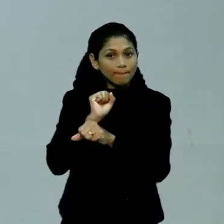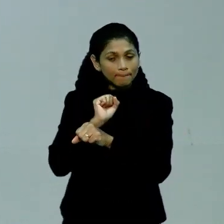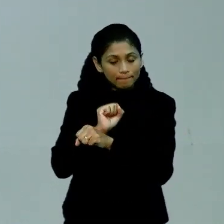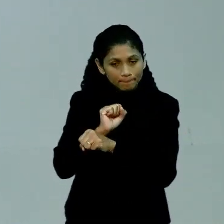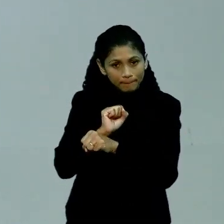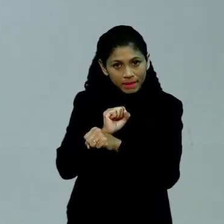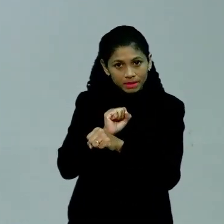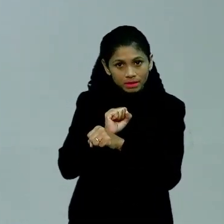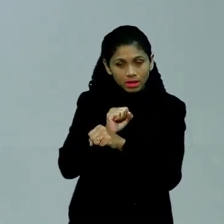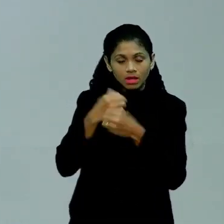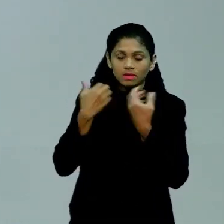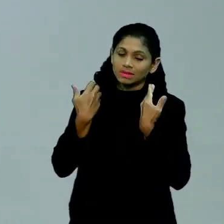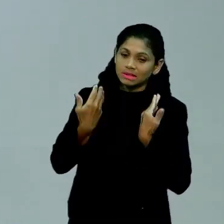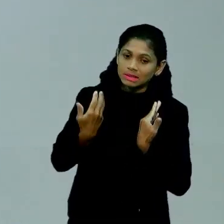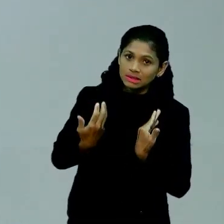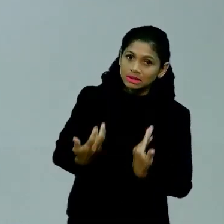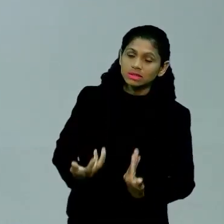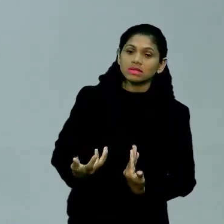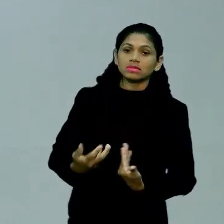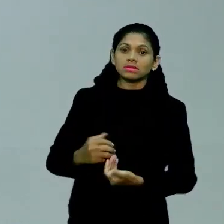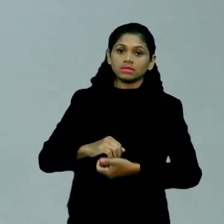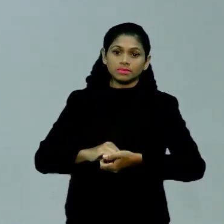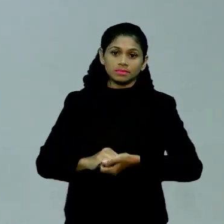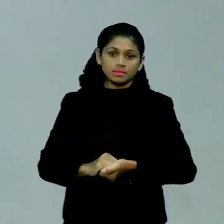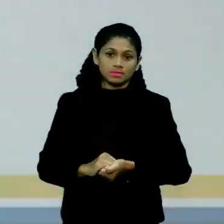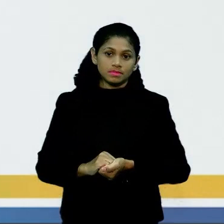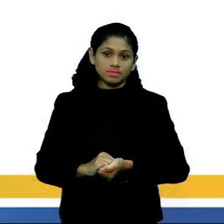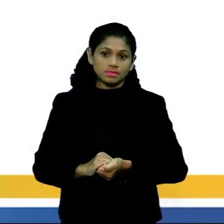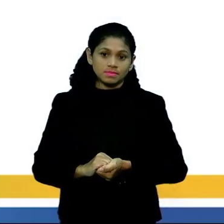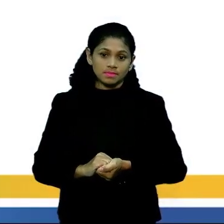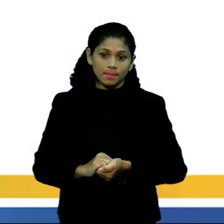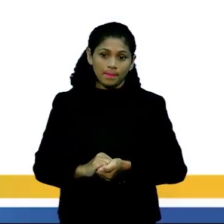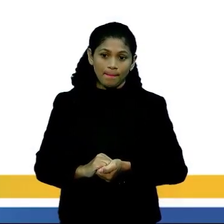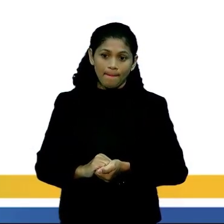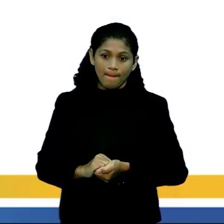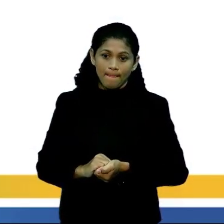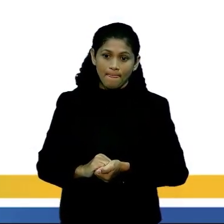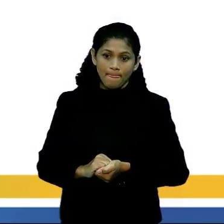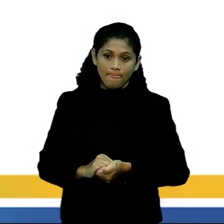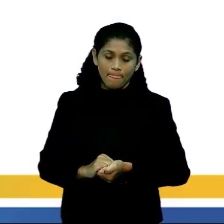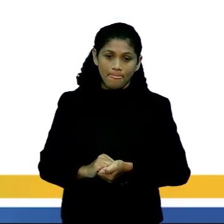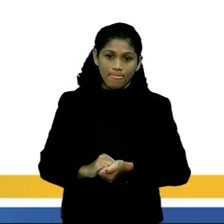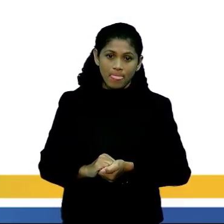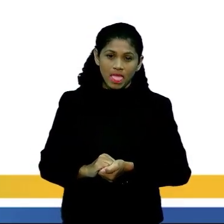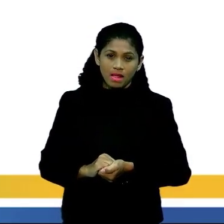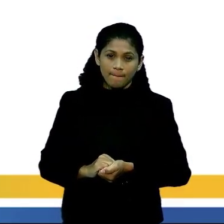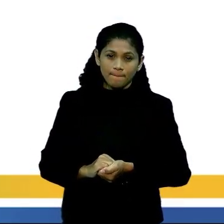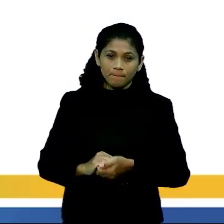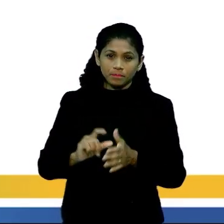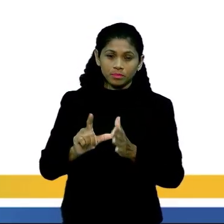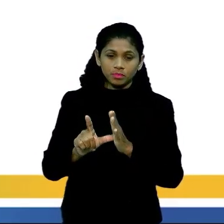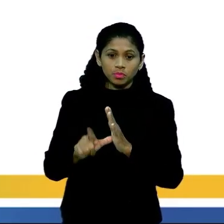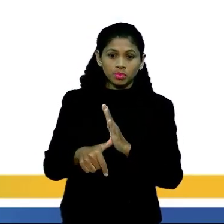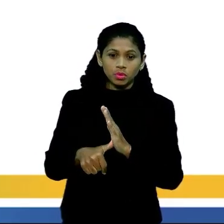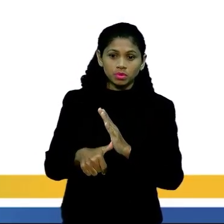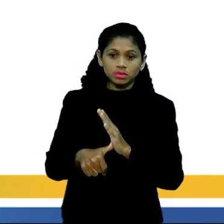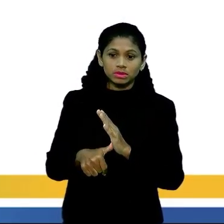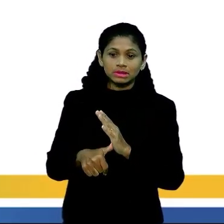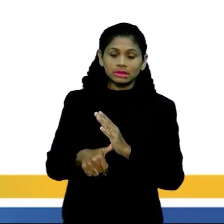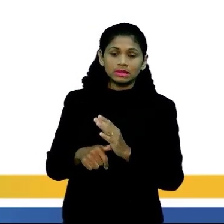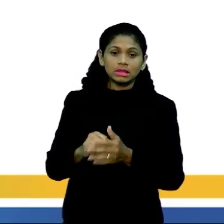ela poder decantar. Vamos lá, então. O próximo método é a